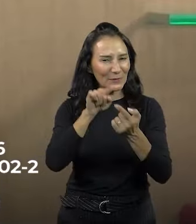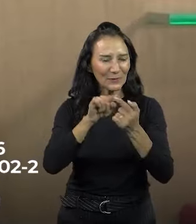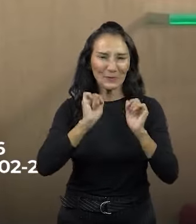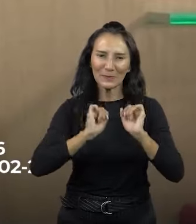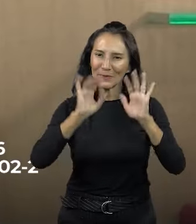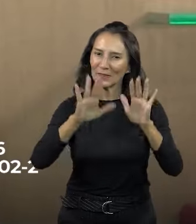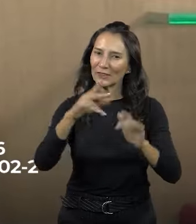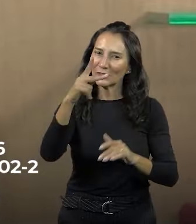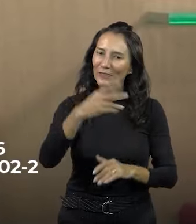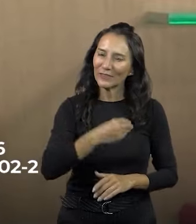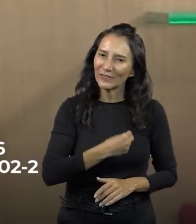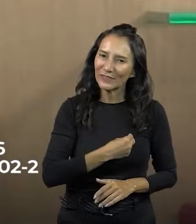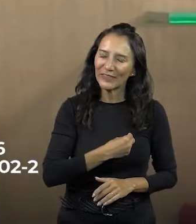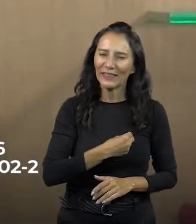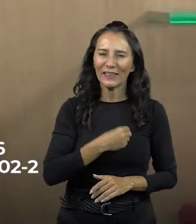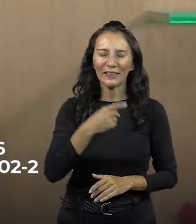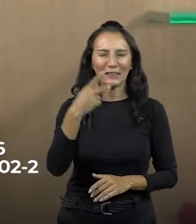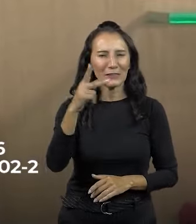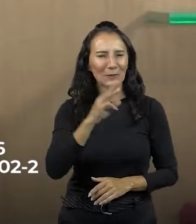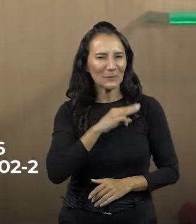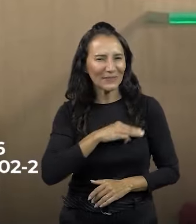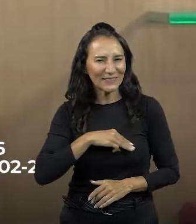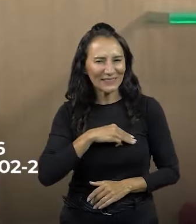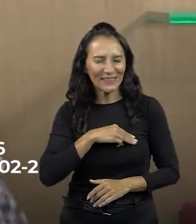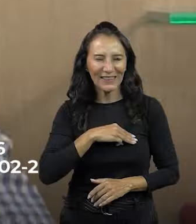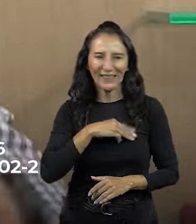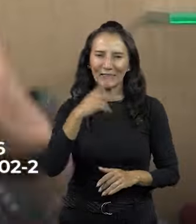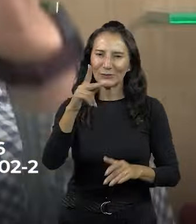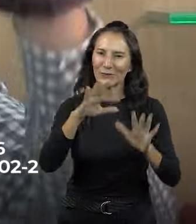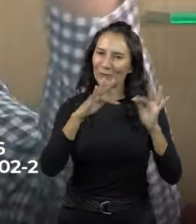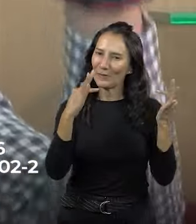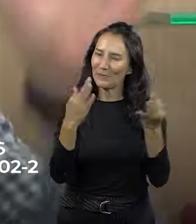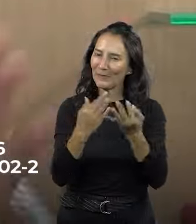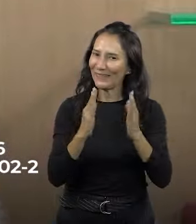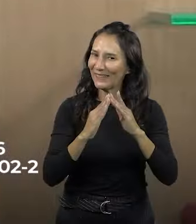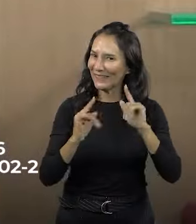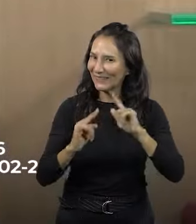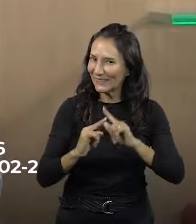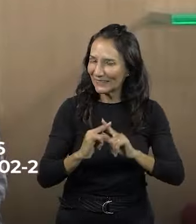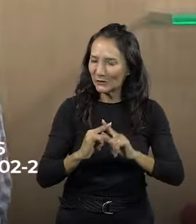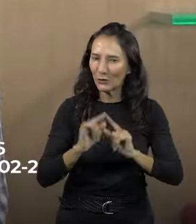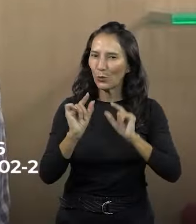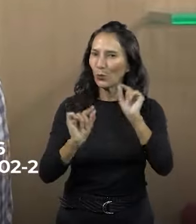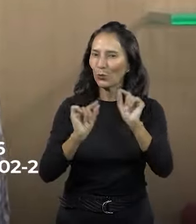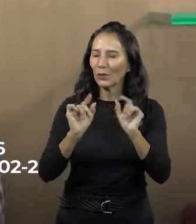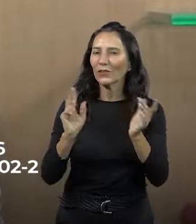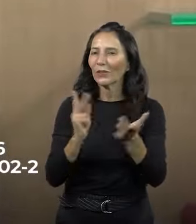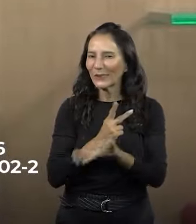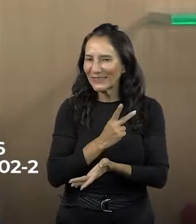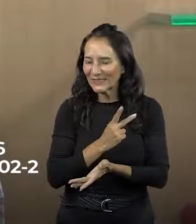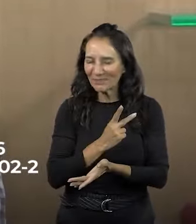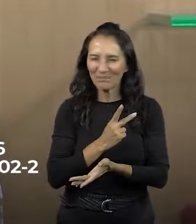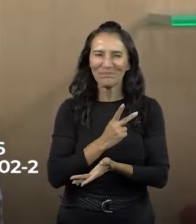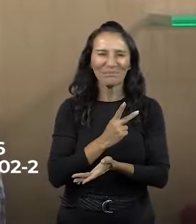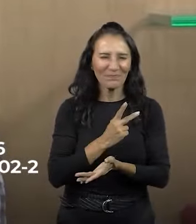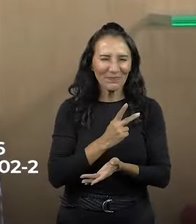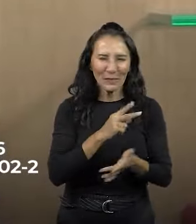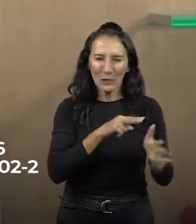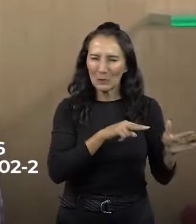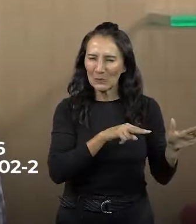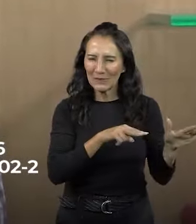abençoar seu ministério sua casa sua igreja o que é que vai acontecer aqui pastor uma semana